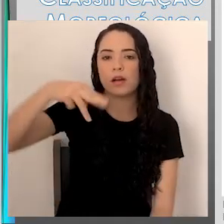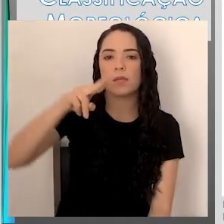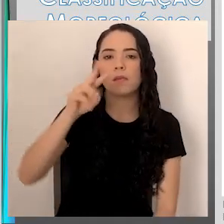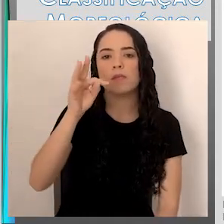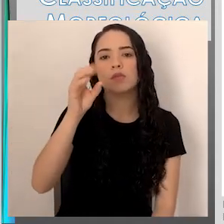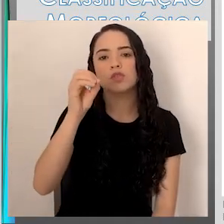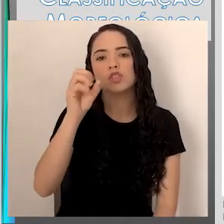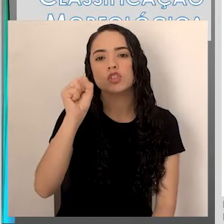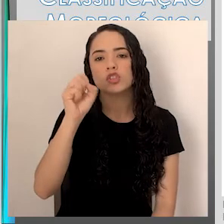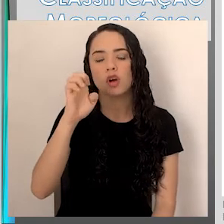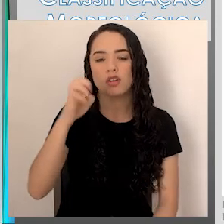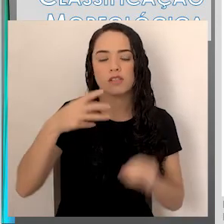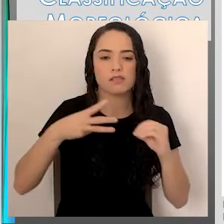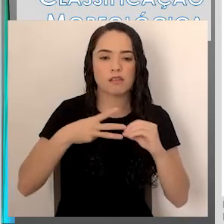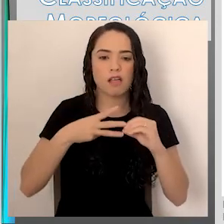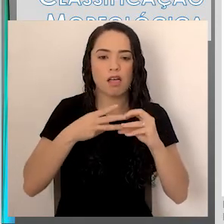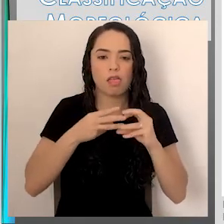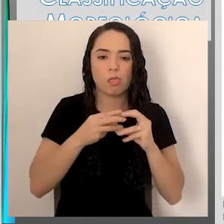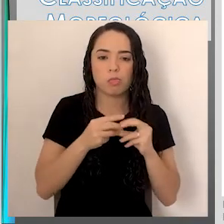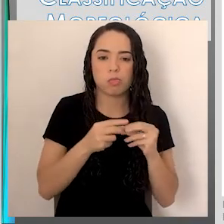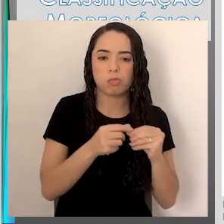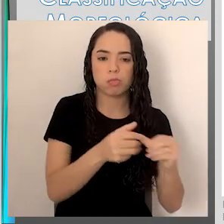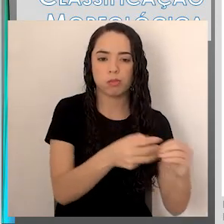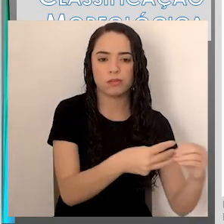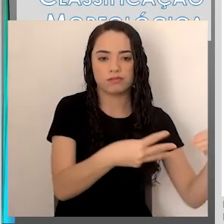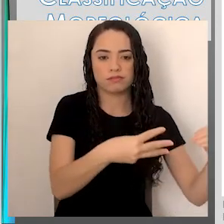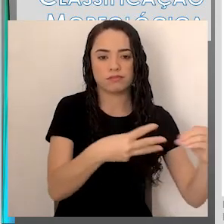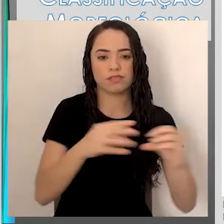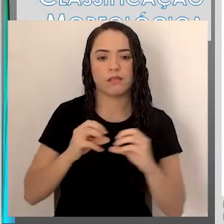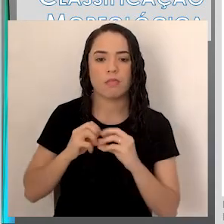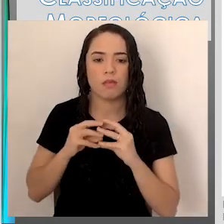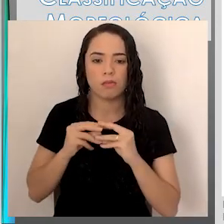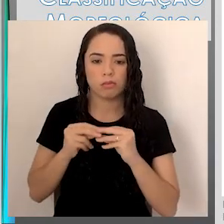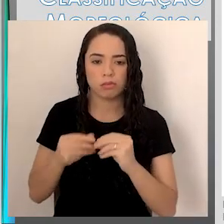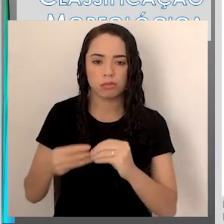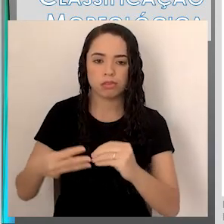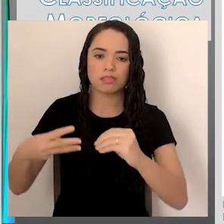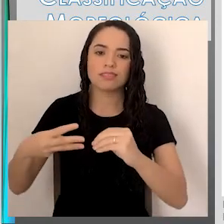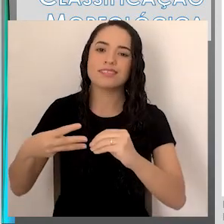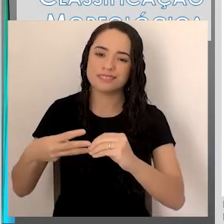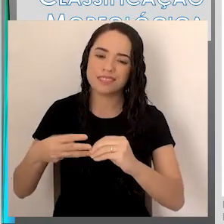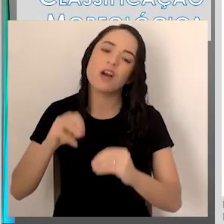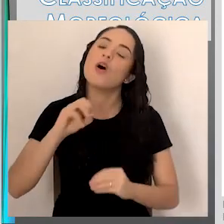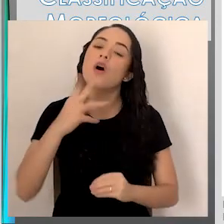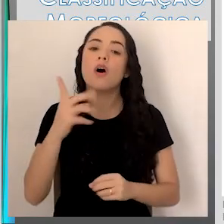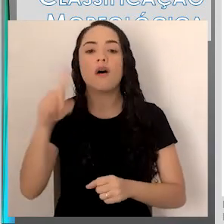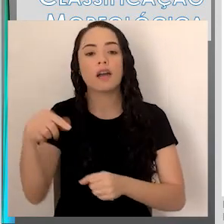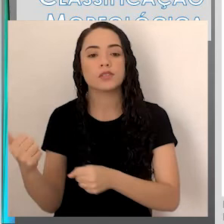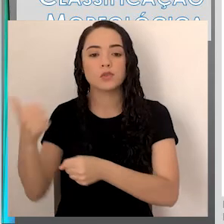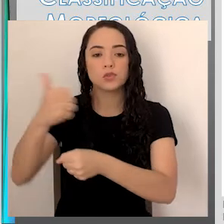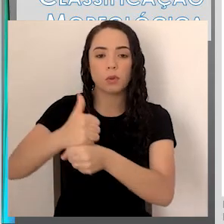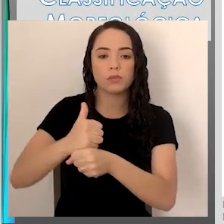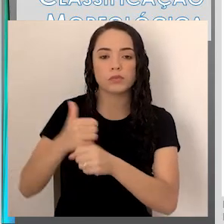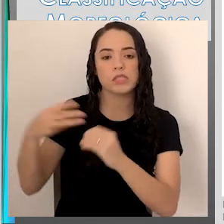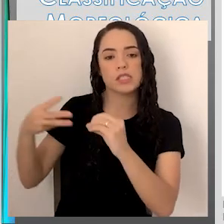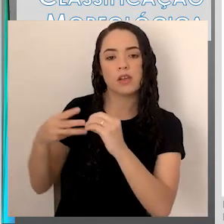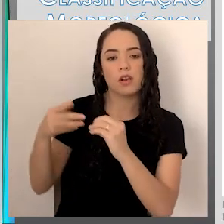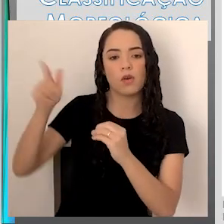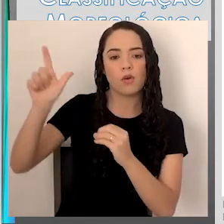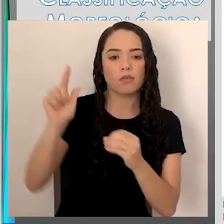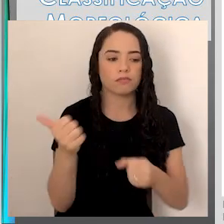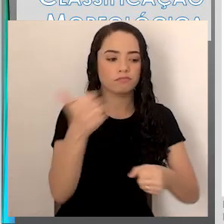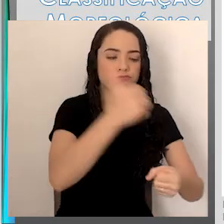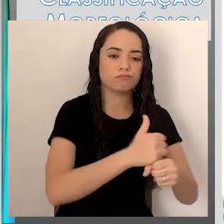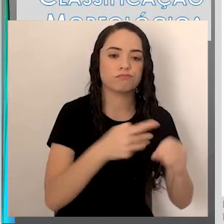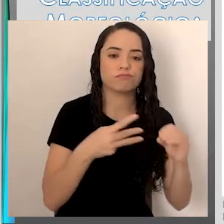mitose, formando uma outra célula para permanecer no tecido, ou são substituídas por células do epitélio germinativo